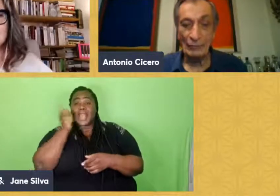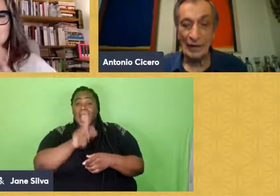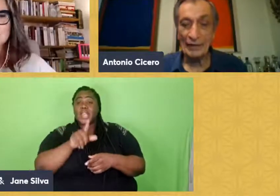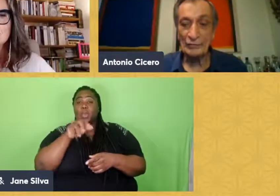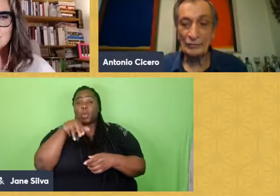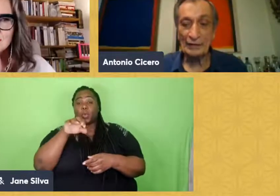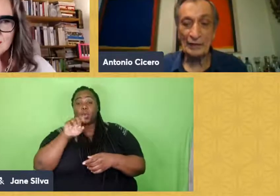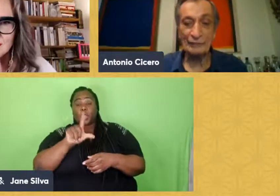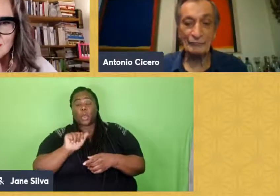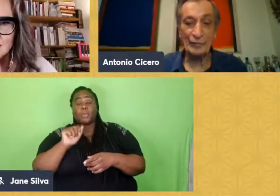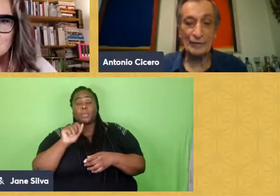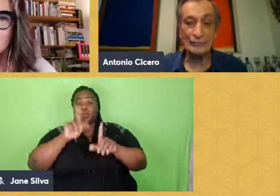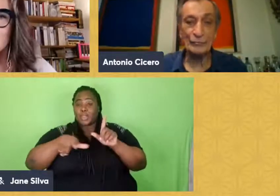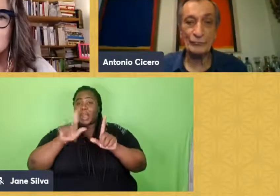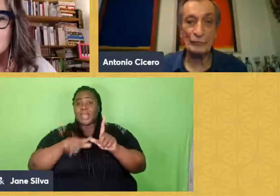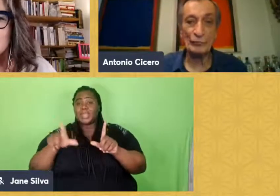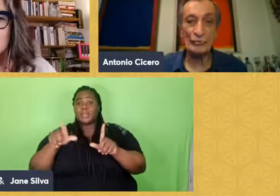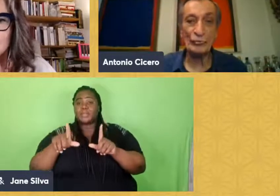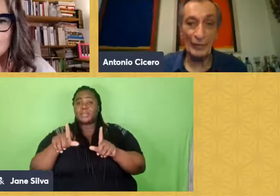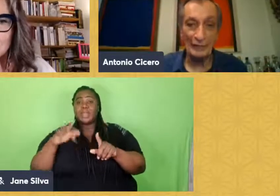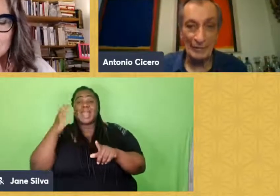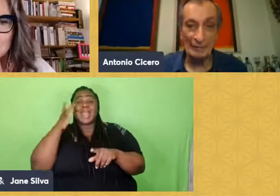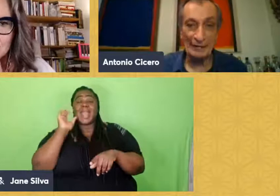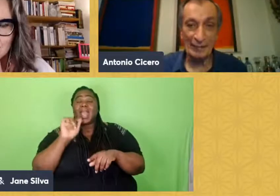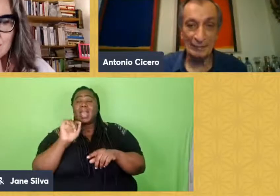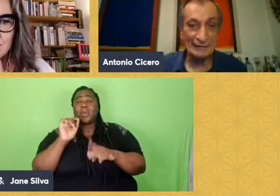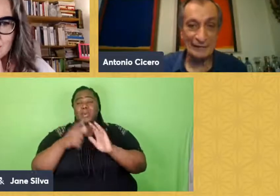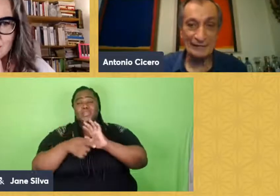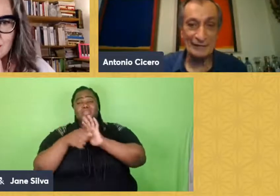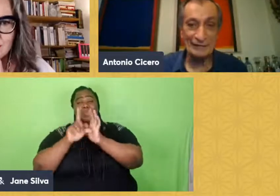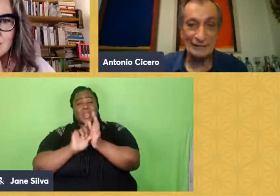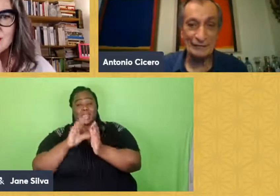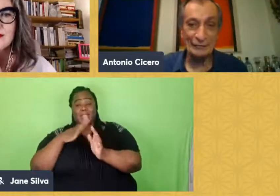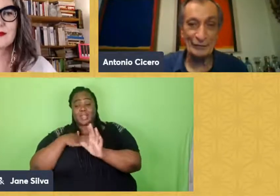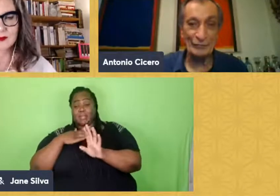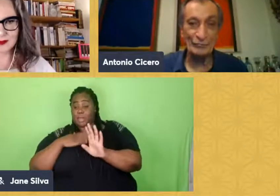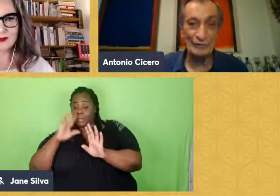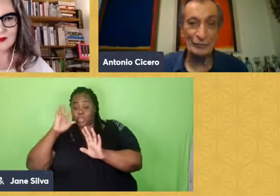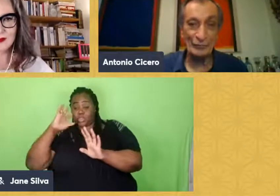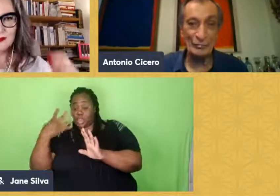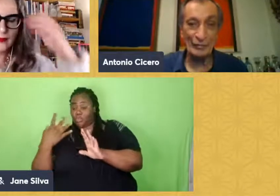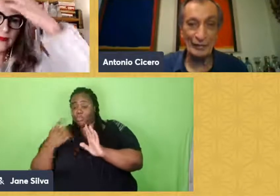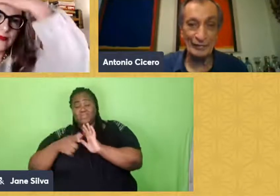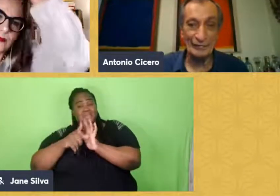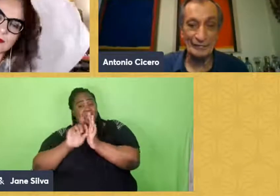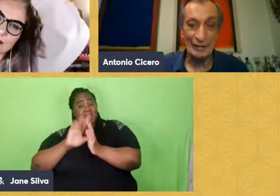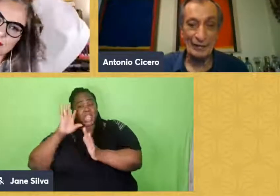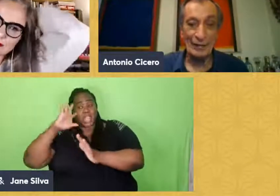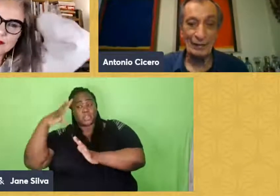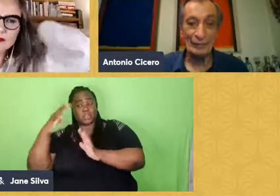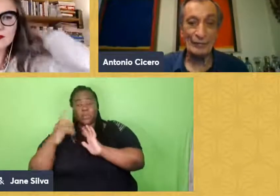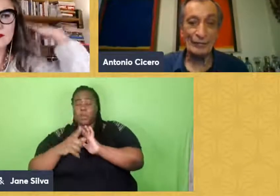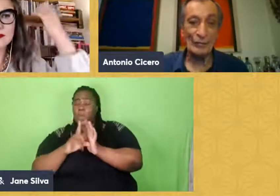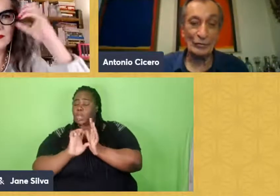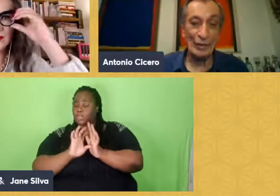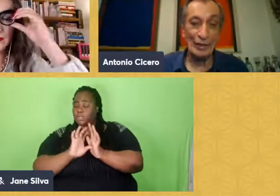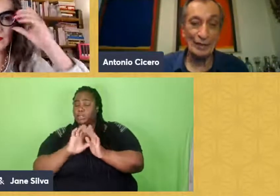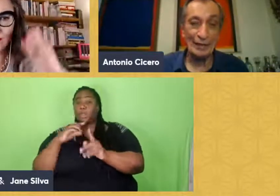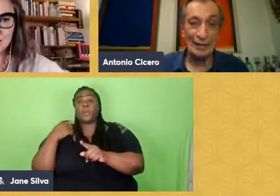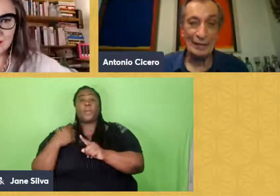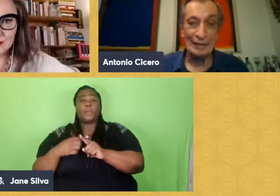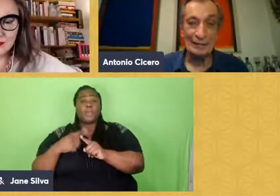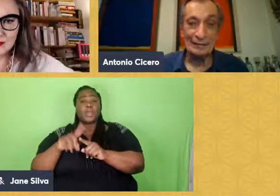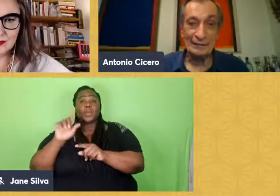Olha, eu acho que ela foi resolvida muito antes. Na minha cabeça, ela já tinha sido resolvida muito antes. Porque